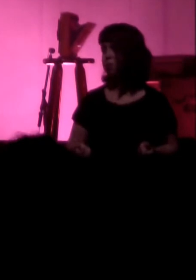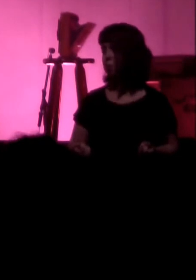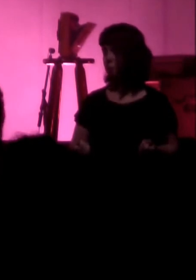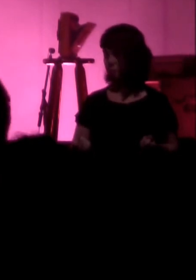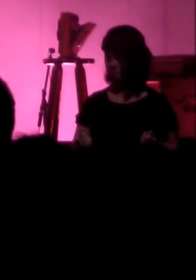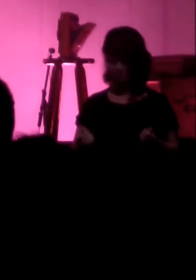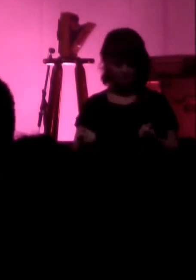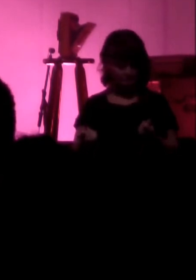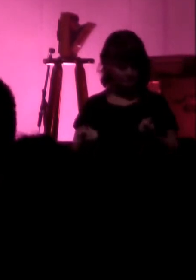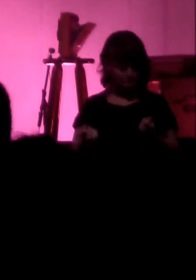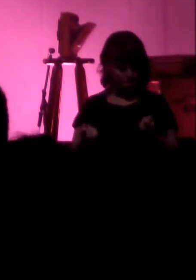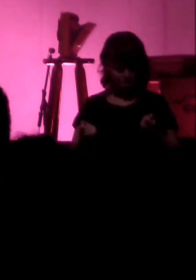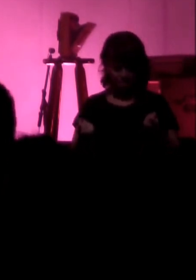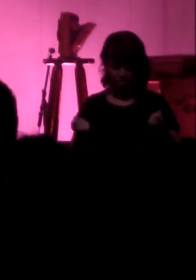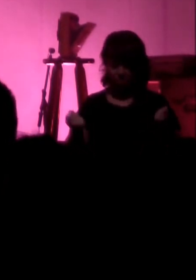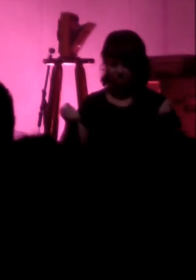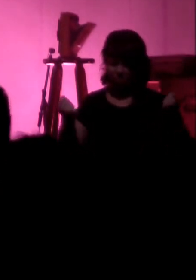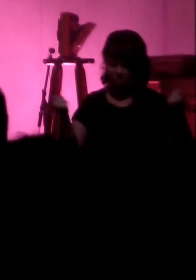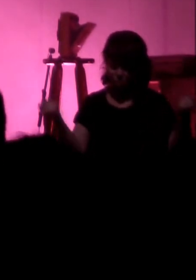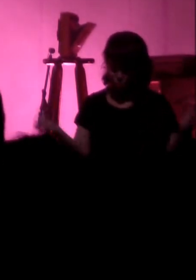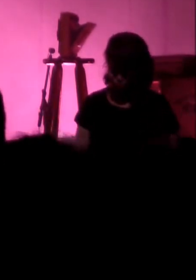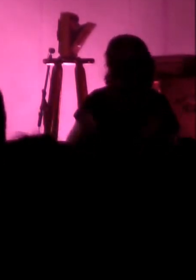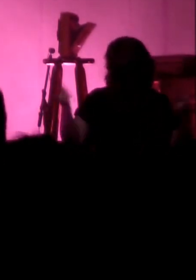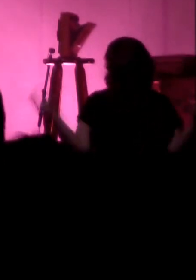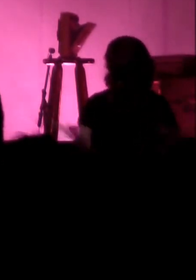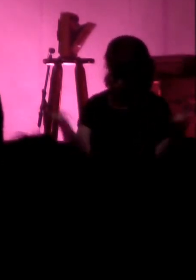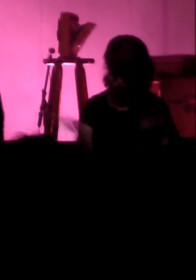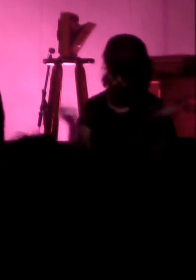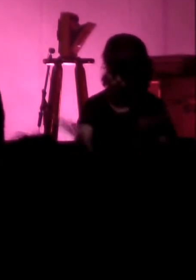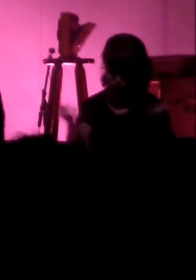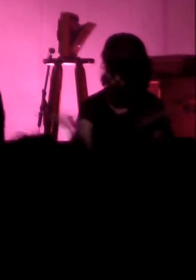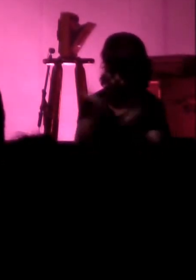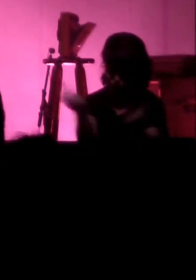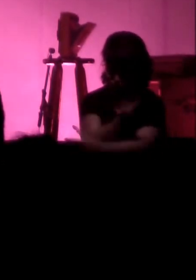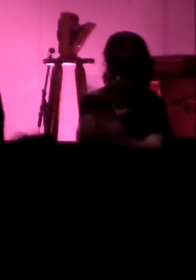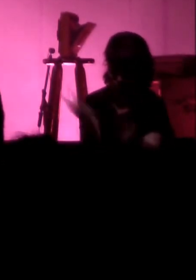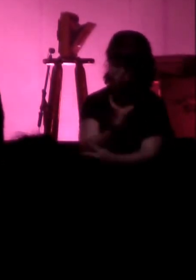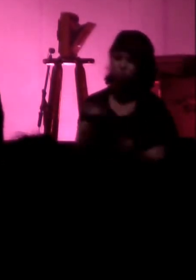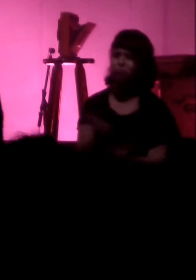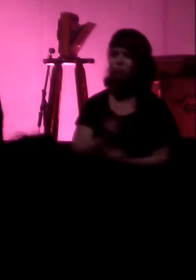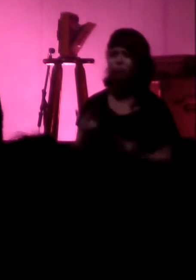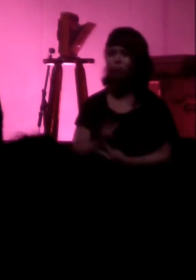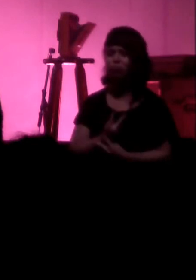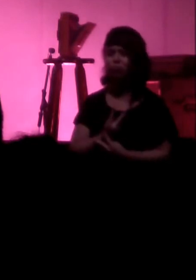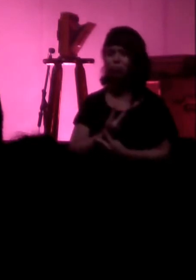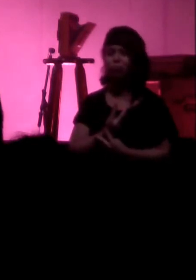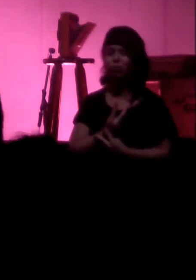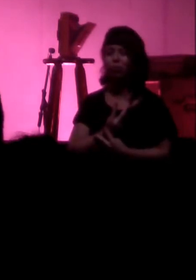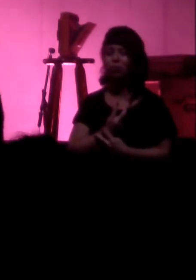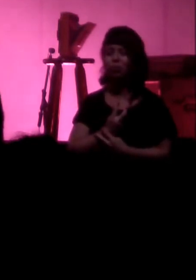resistiram a vendavais constantes.